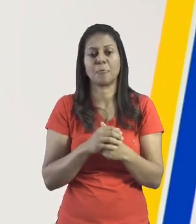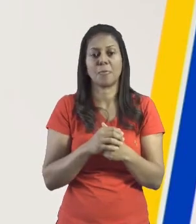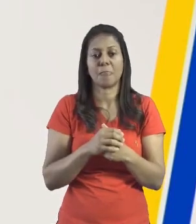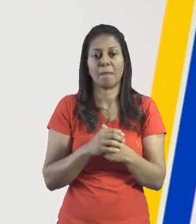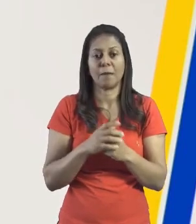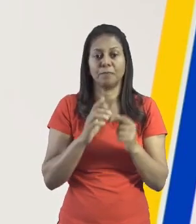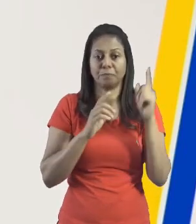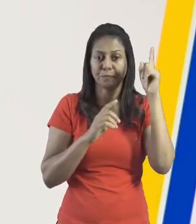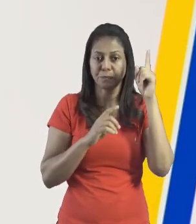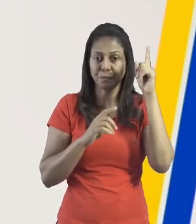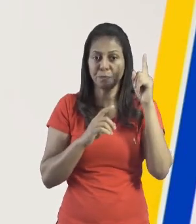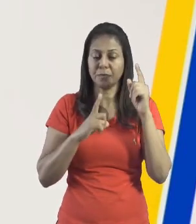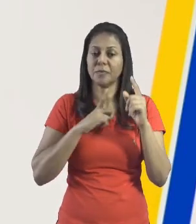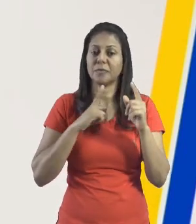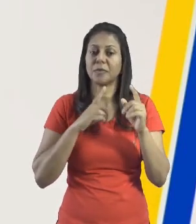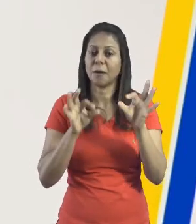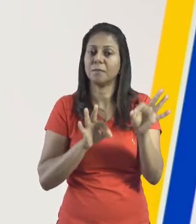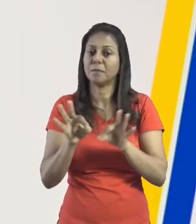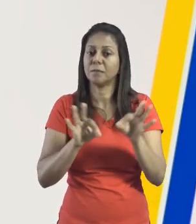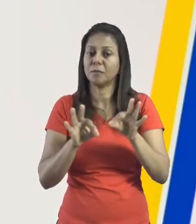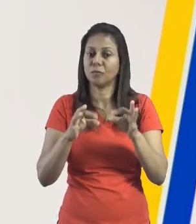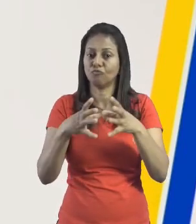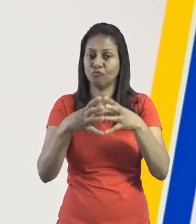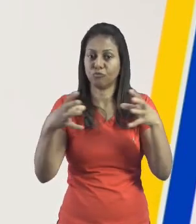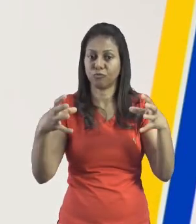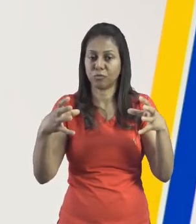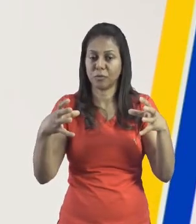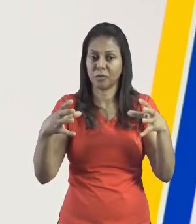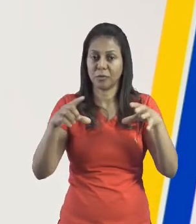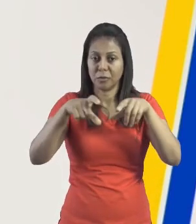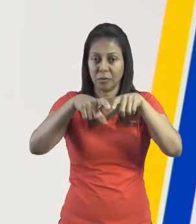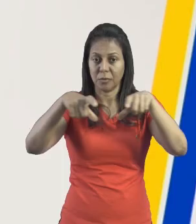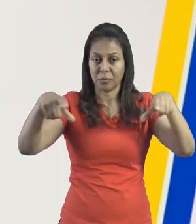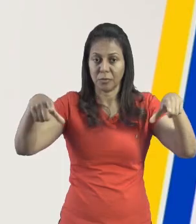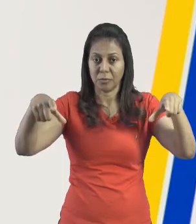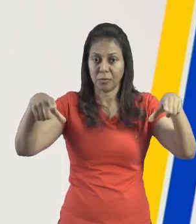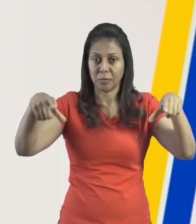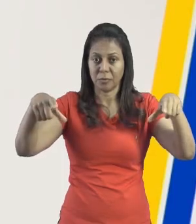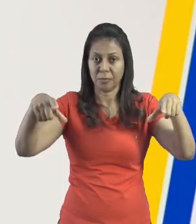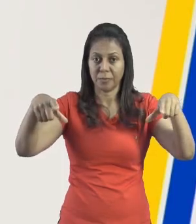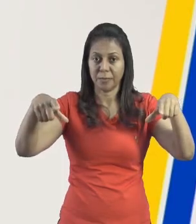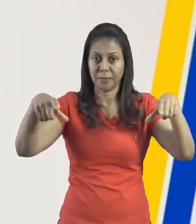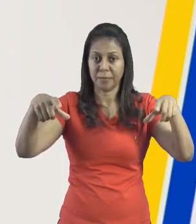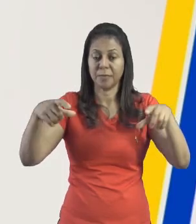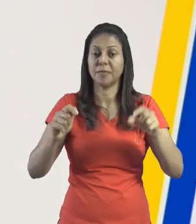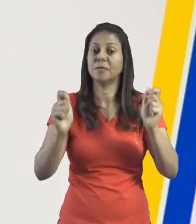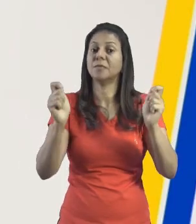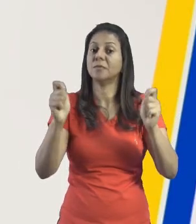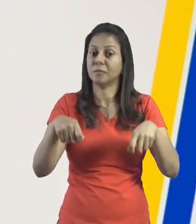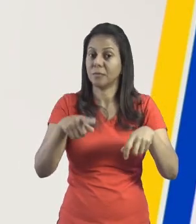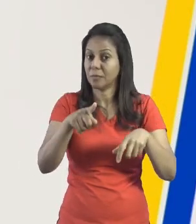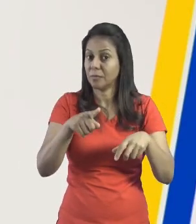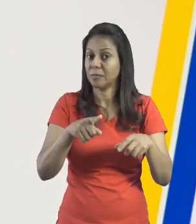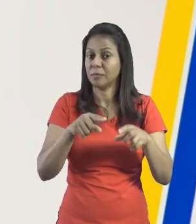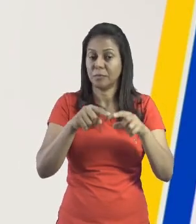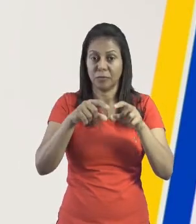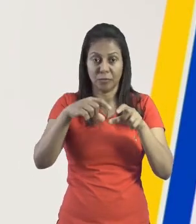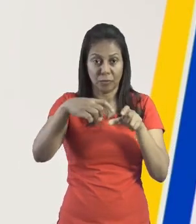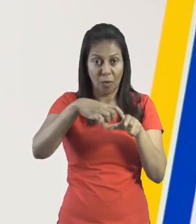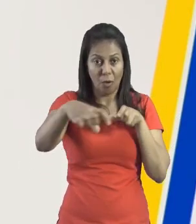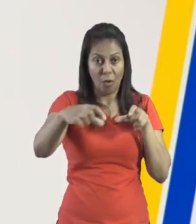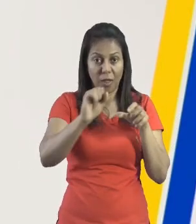né, para calcular o volume de um paralelepípedo retângulo, vocês vão ver na figura